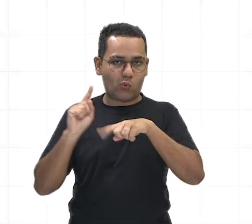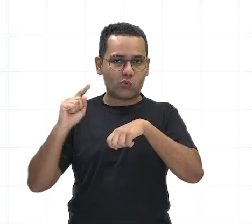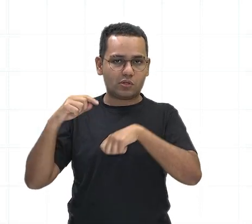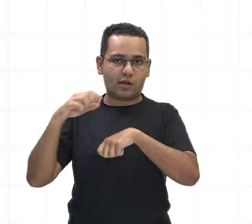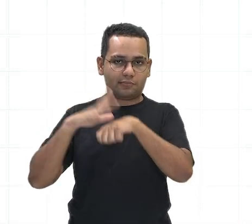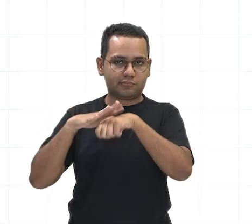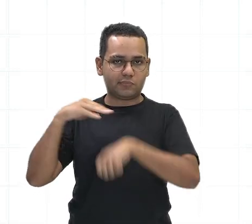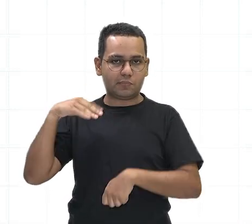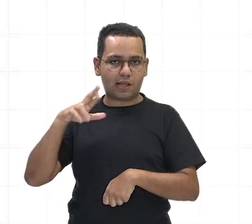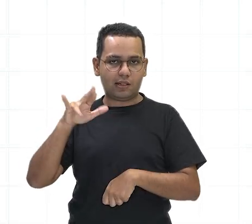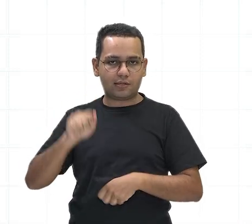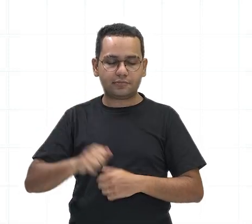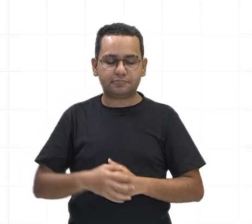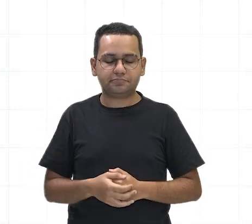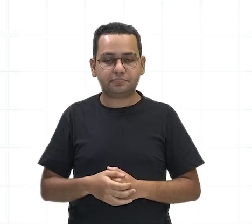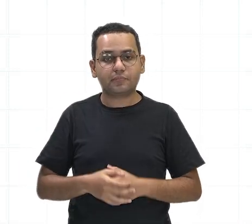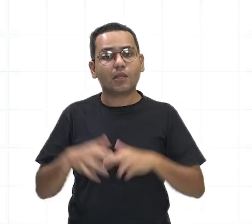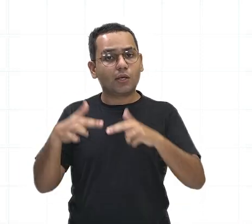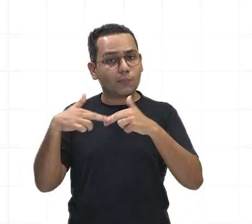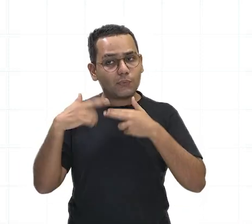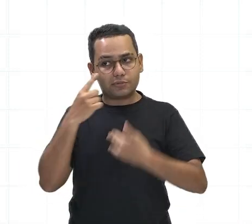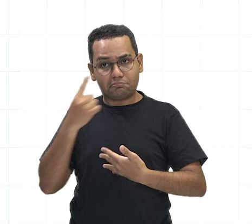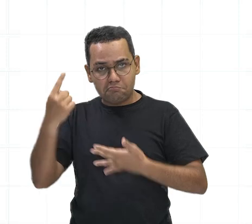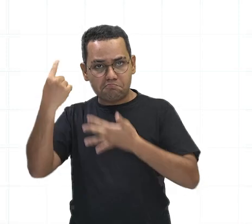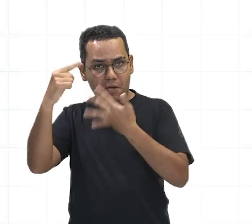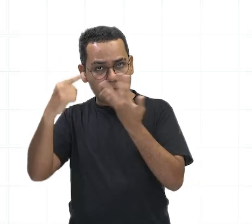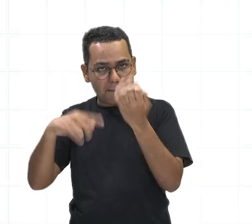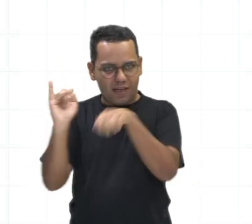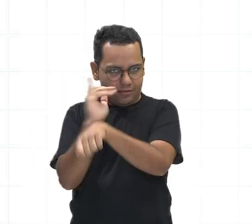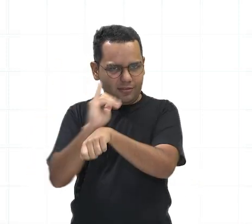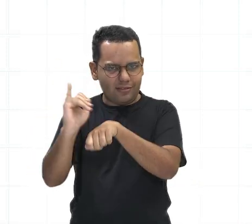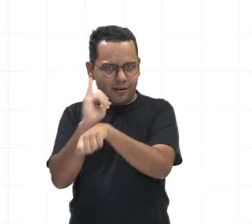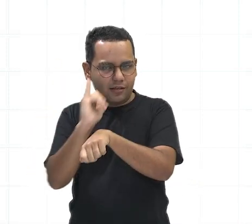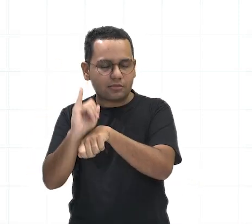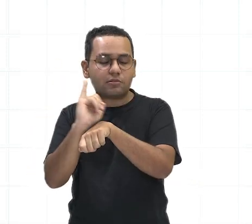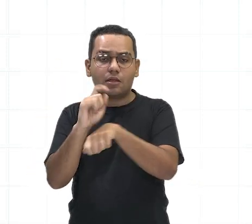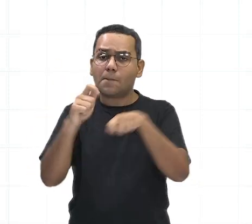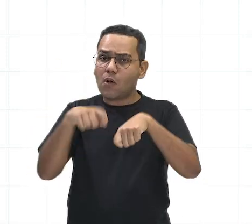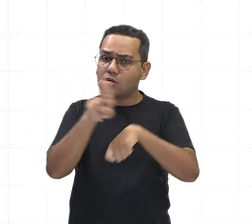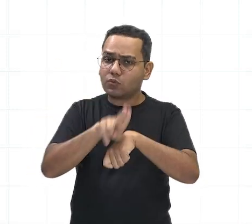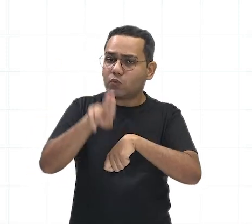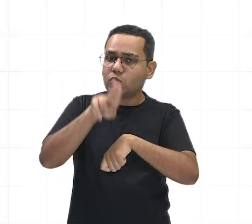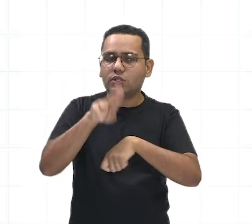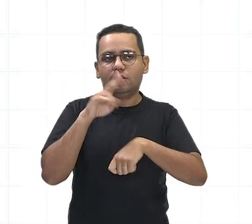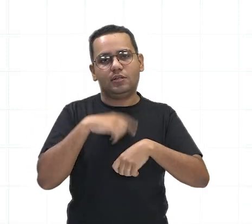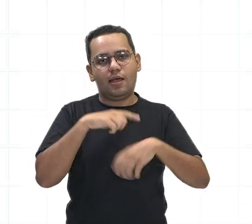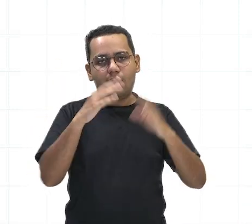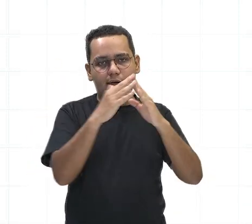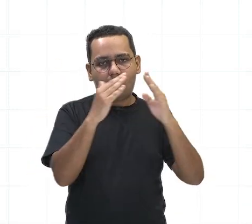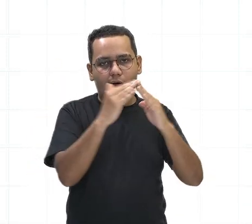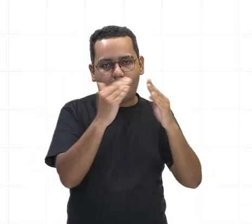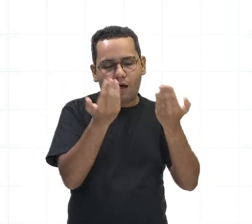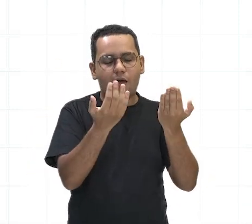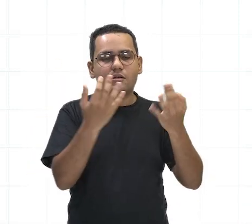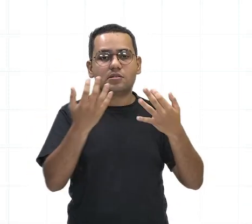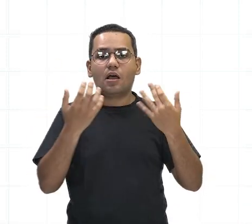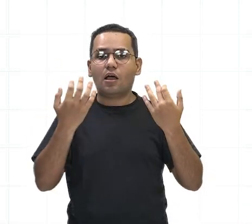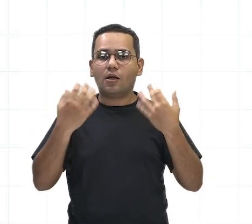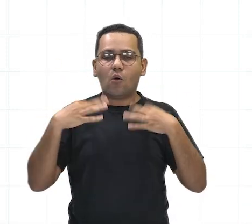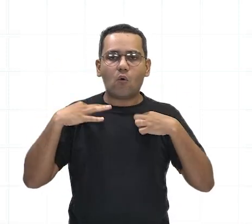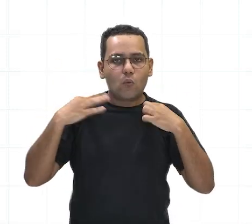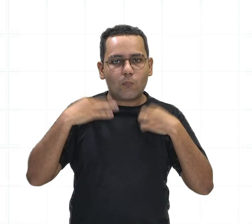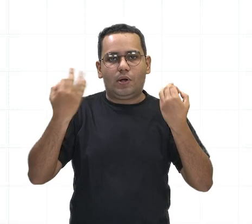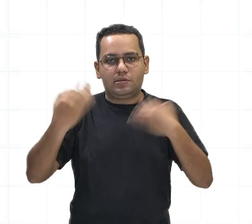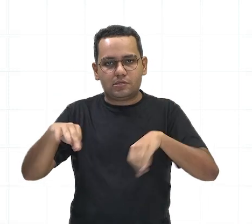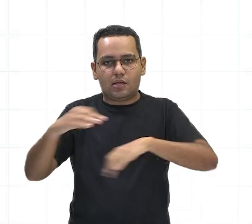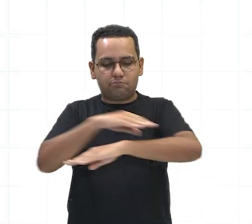essa prevenção, combater ali o mosquito, evitar o contato com esse mosquito, utilizar repelentes, como a gente está visualizando, roupas